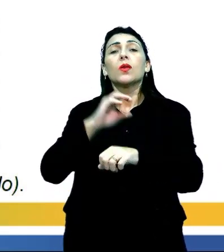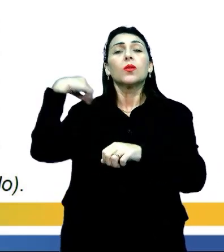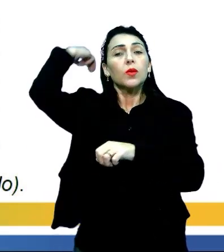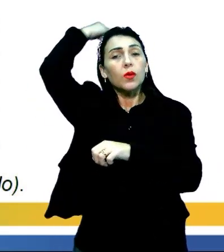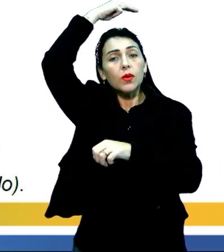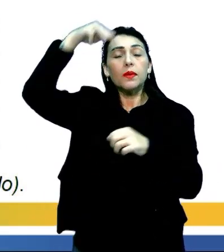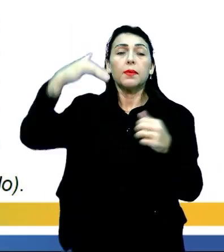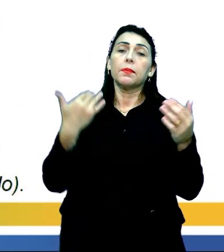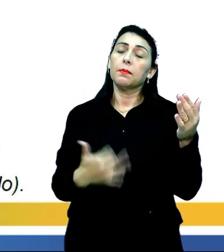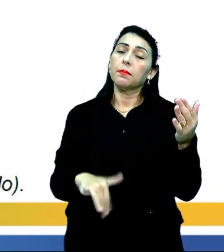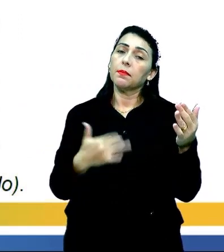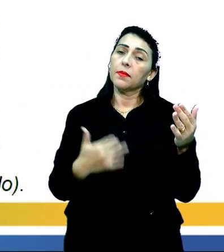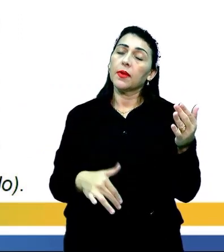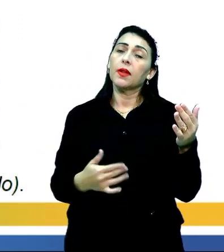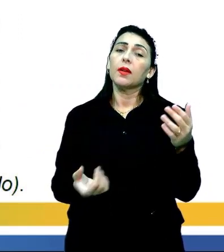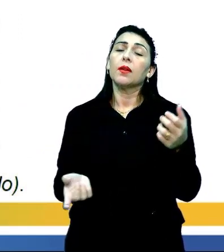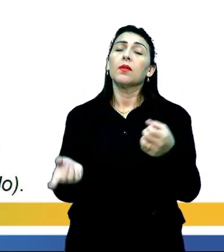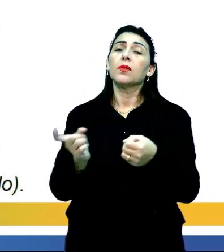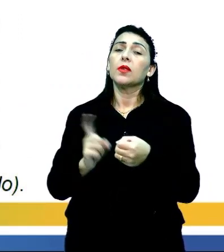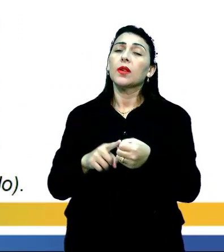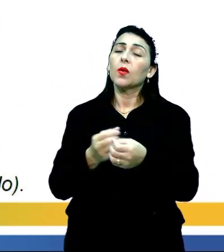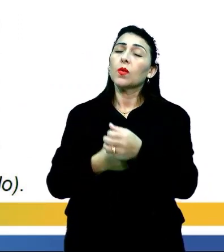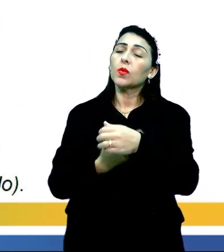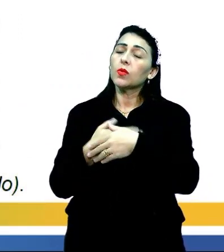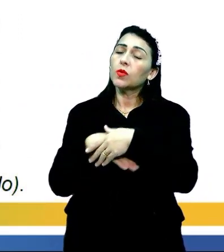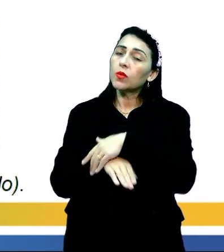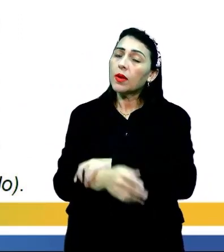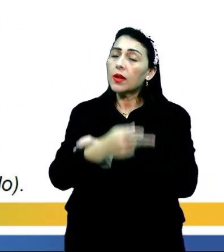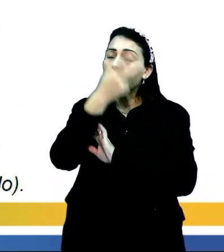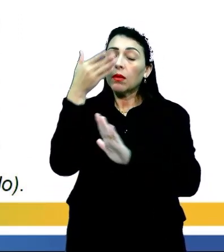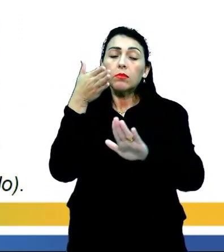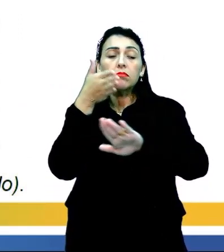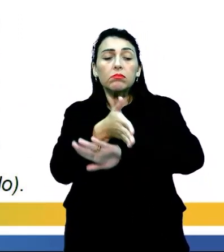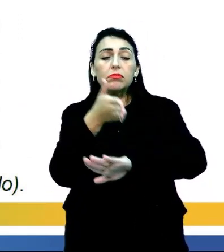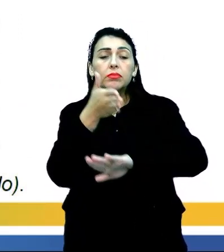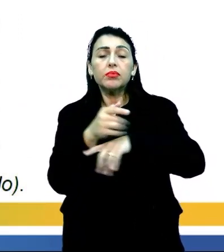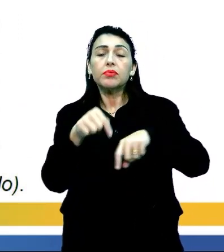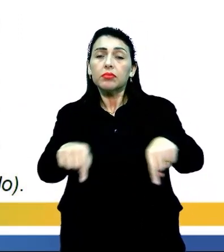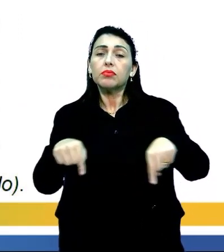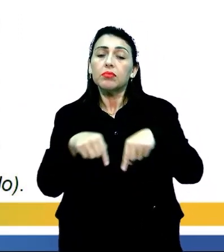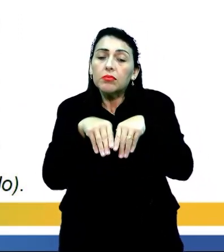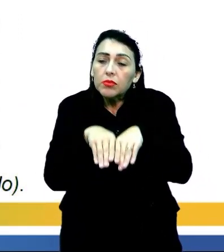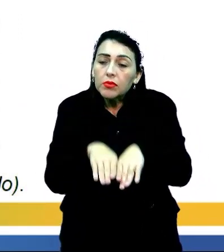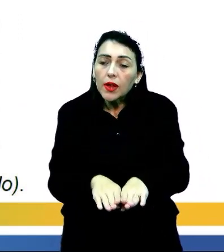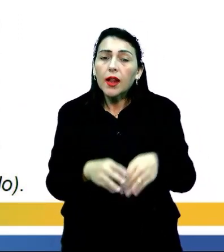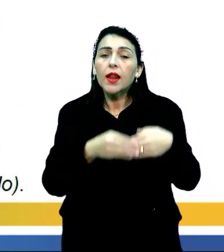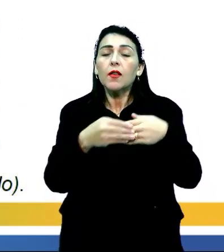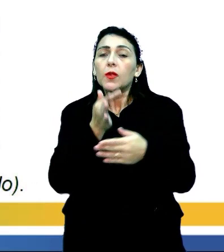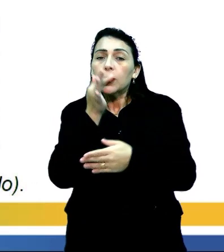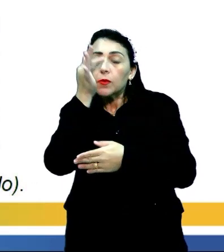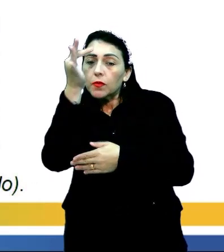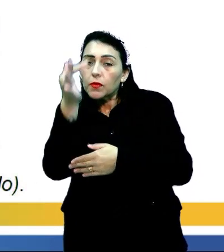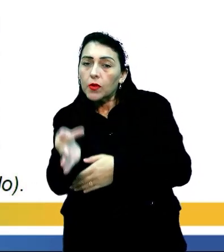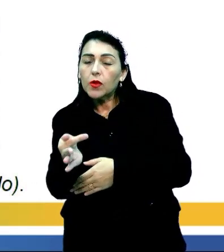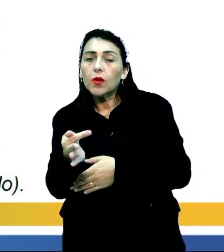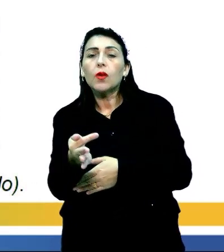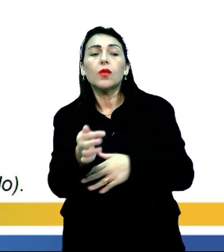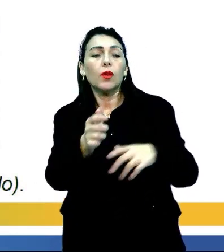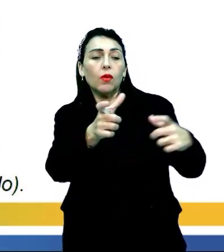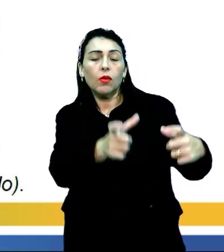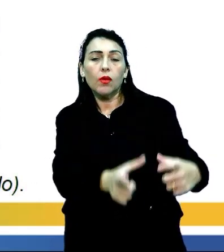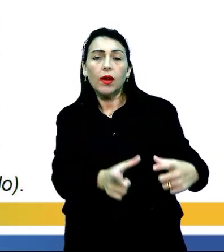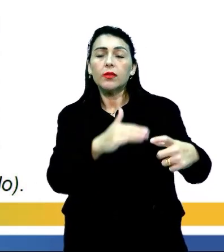e é voltada de muitos costumes as pessoas gostam de ir né o cemitérios levamos flores tumbas